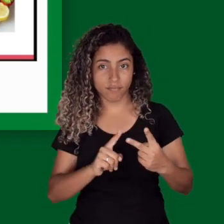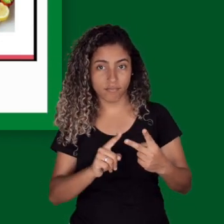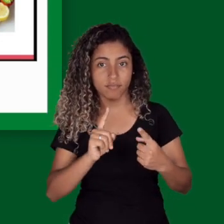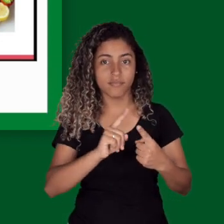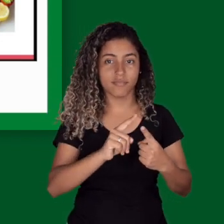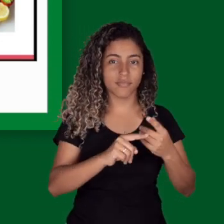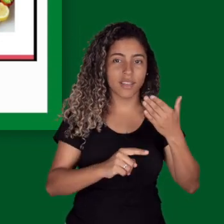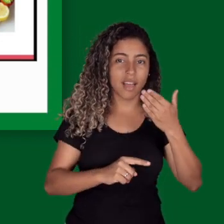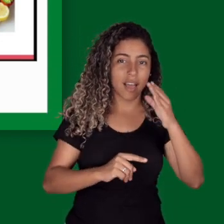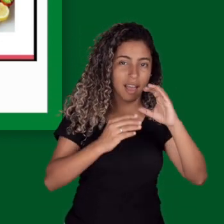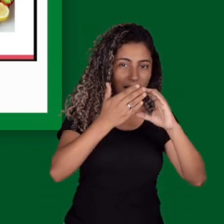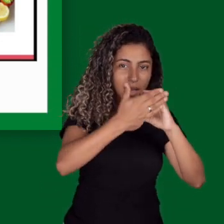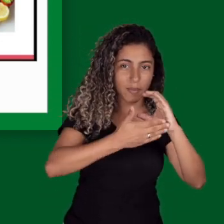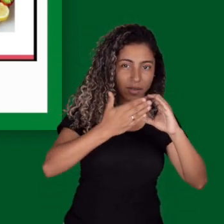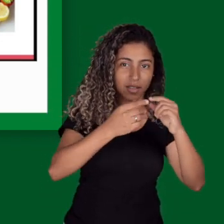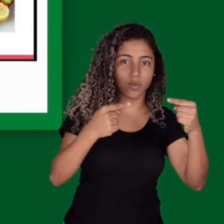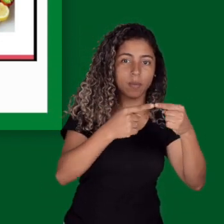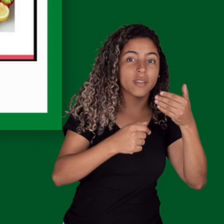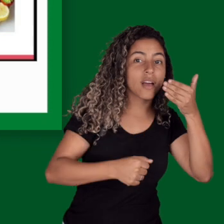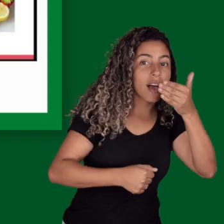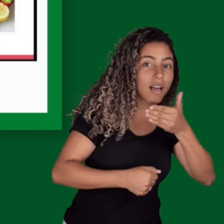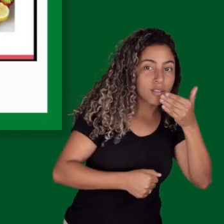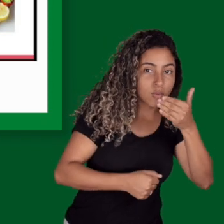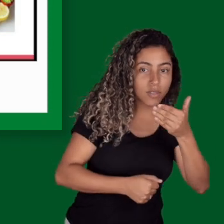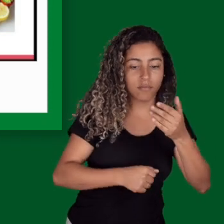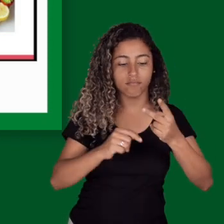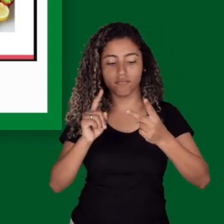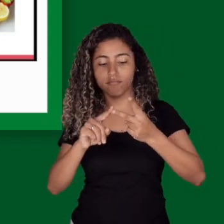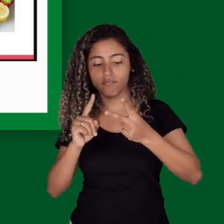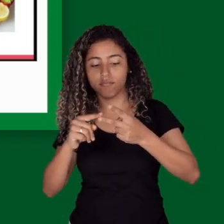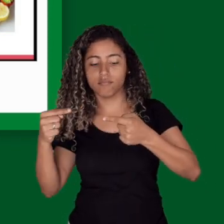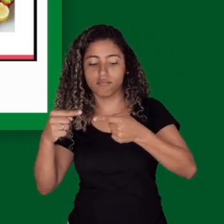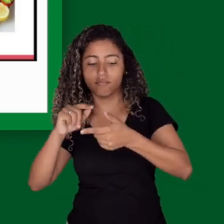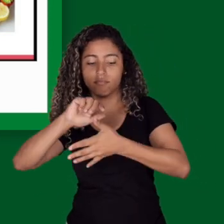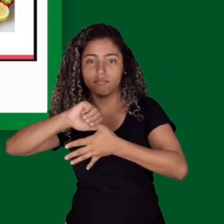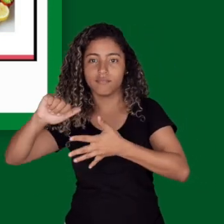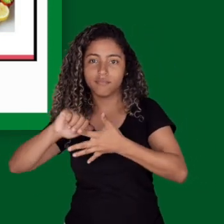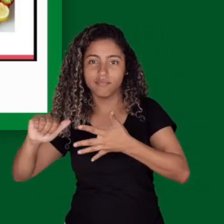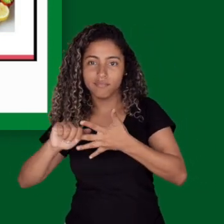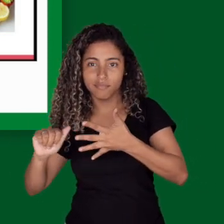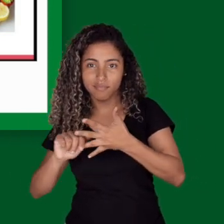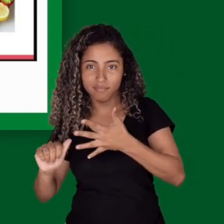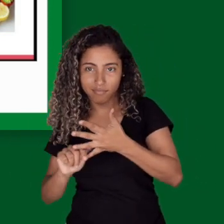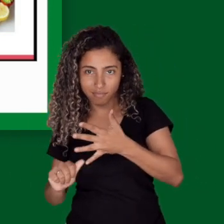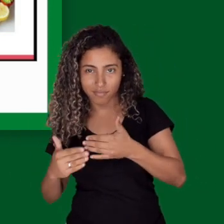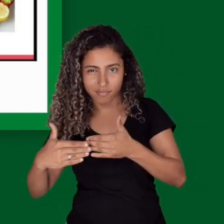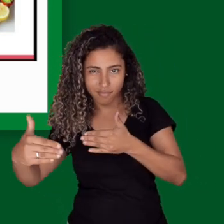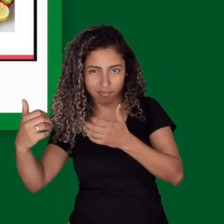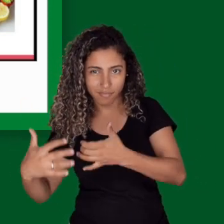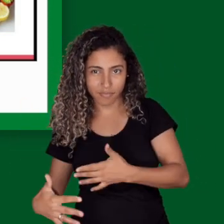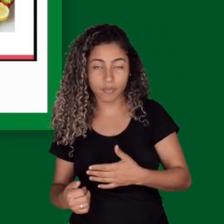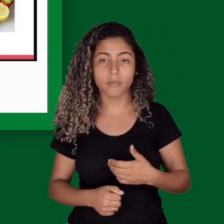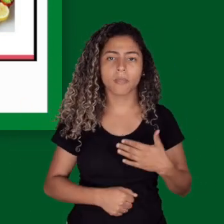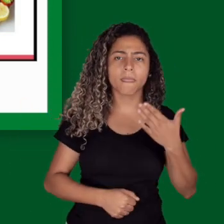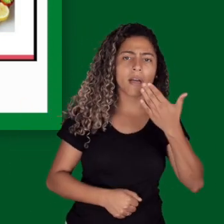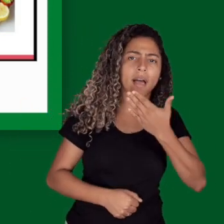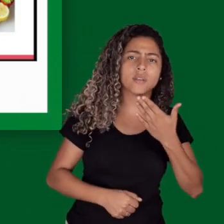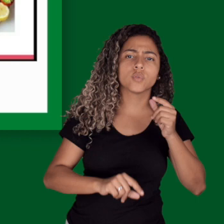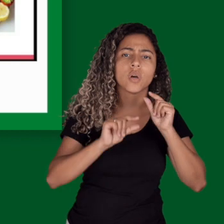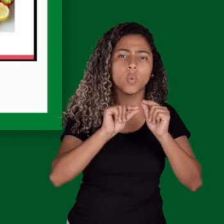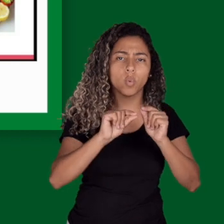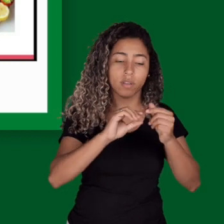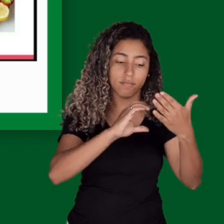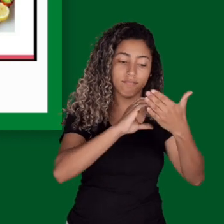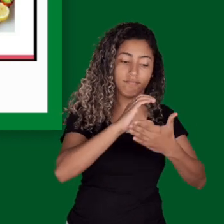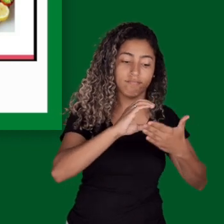falar mais à frente. Então, os açúcares são moléculas pequenas de carboidrato que são facilmente digeridas pelo nosso corpo,